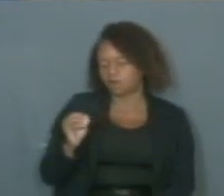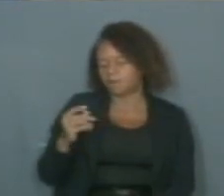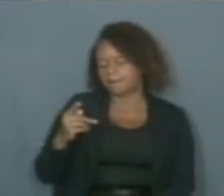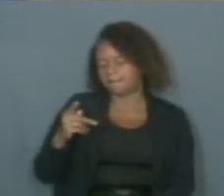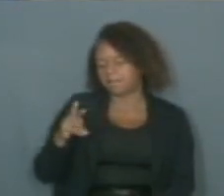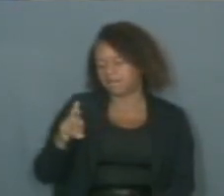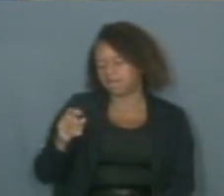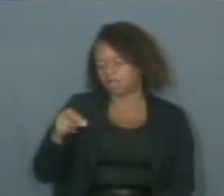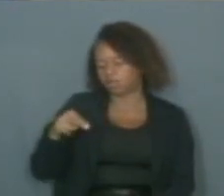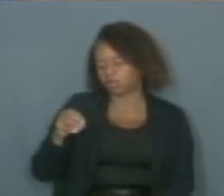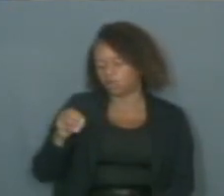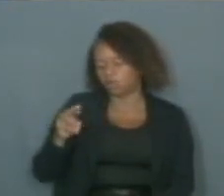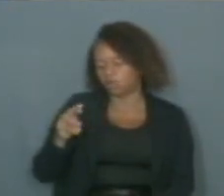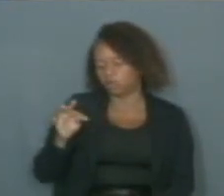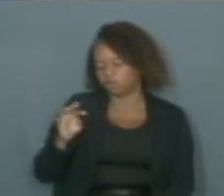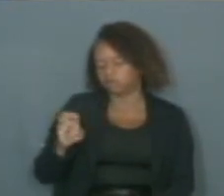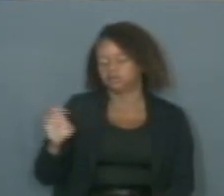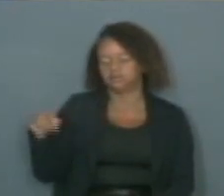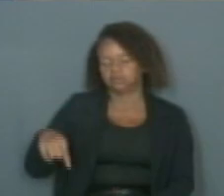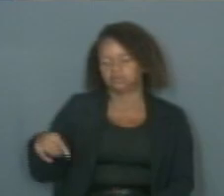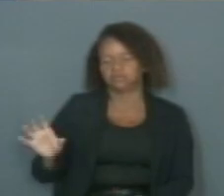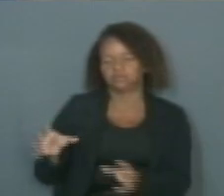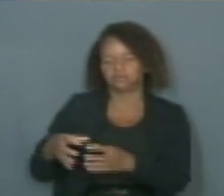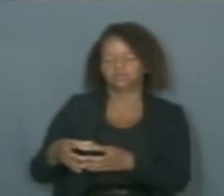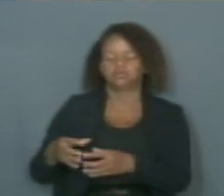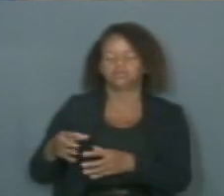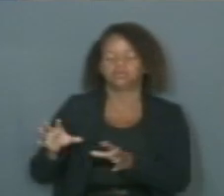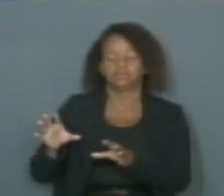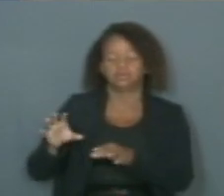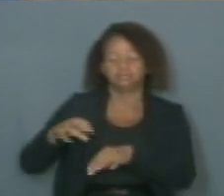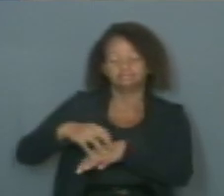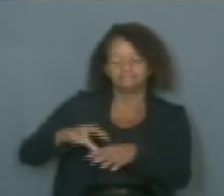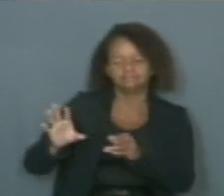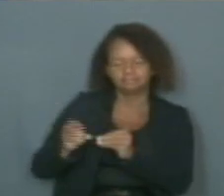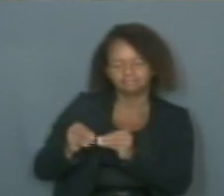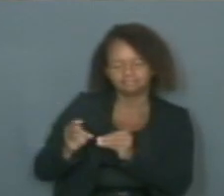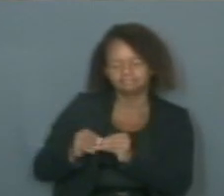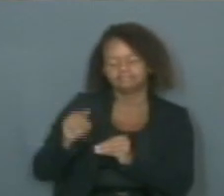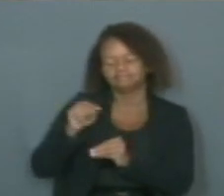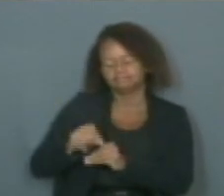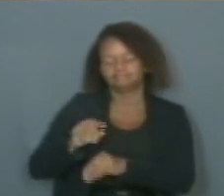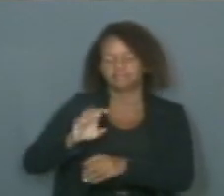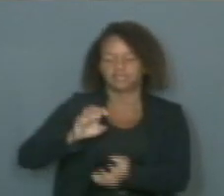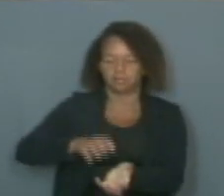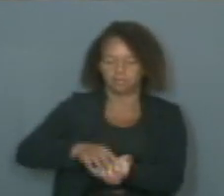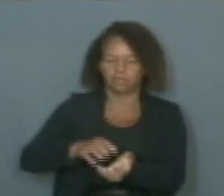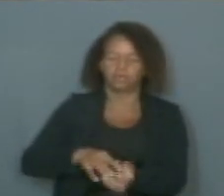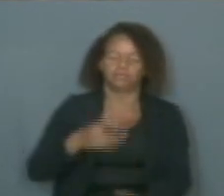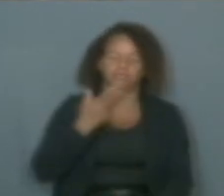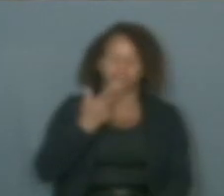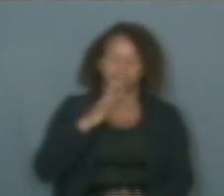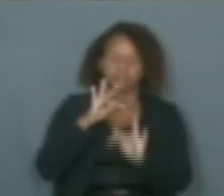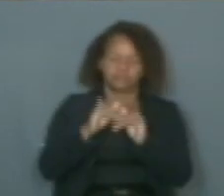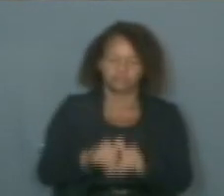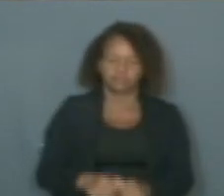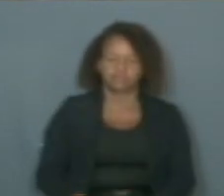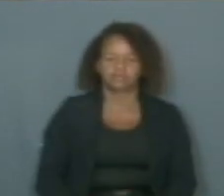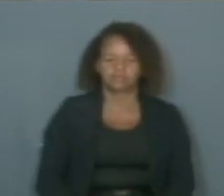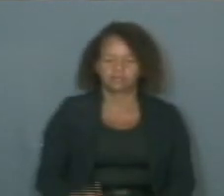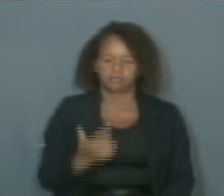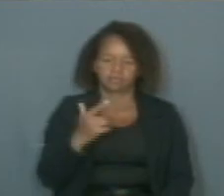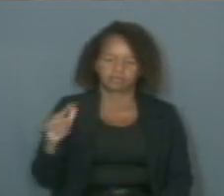Transporte Complementar do Estado de Pernambuco. Eu encerro aqui as minhas palavras e já sigo aqui para